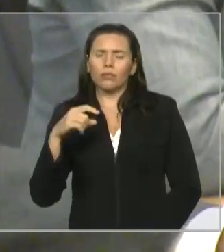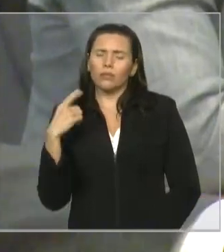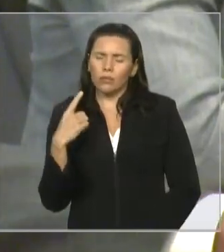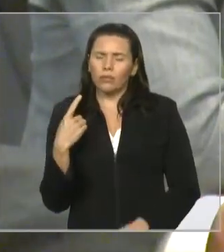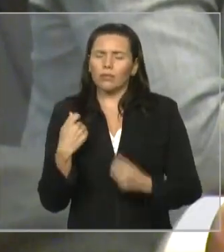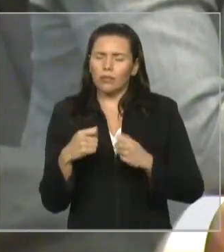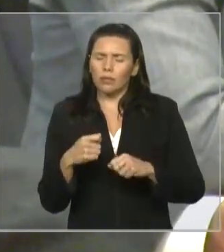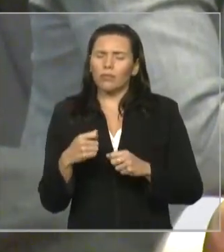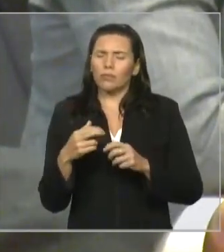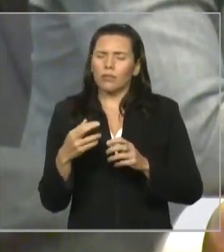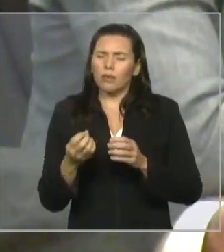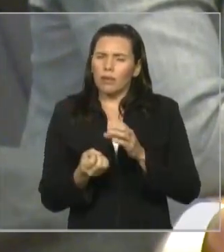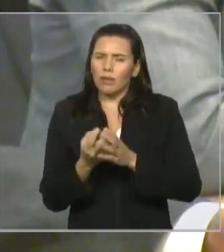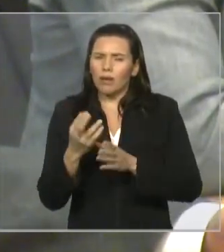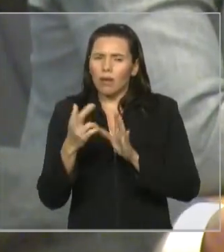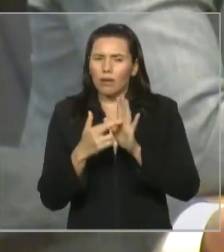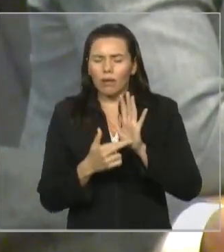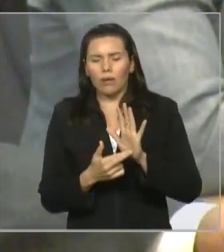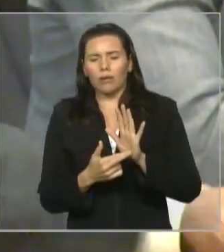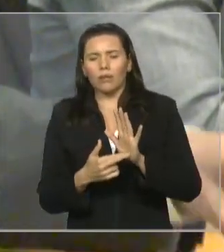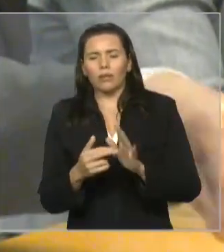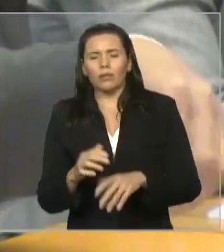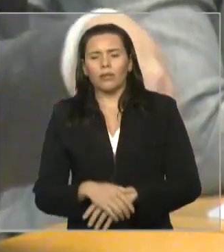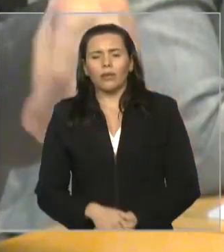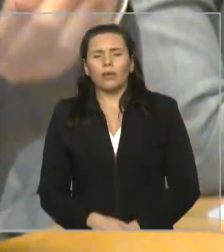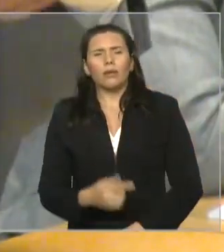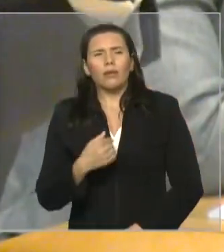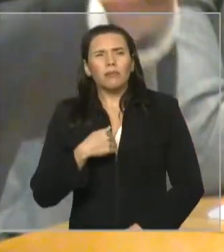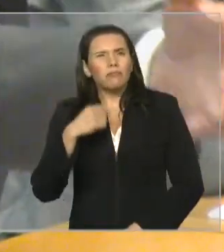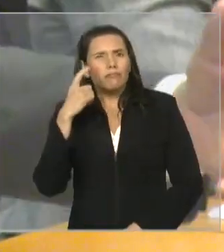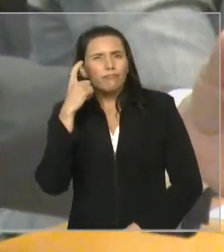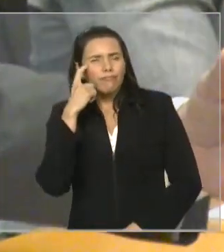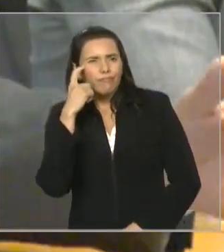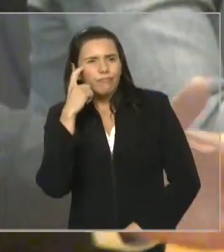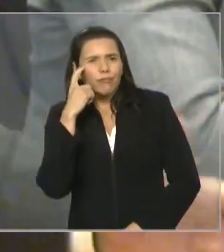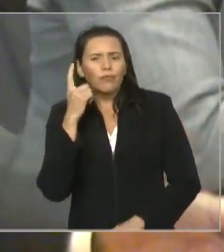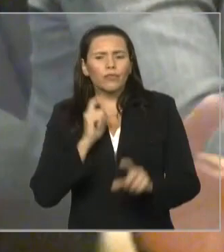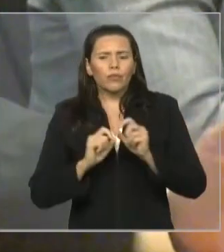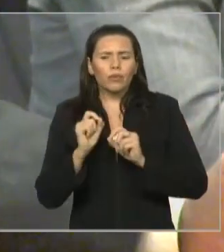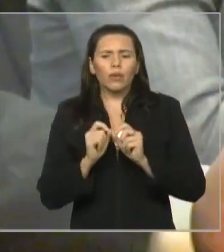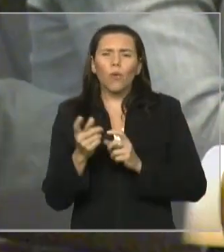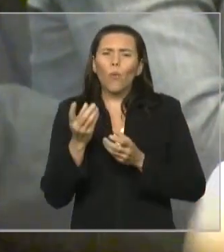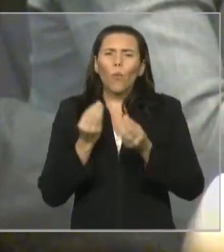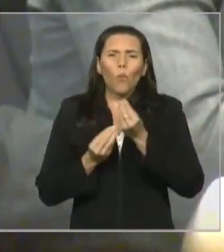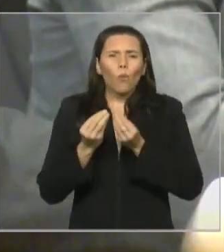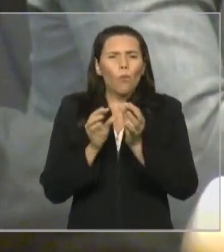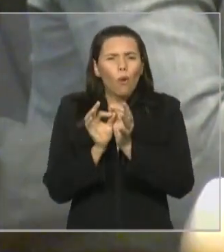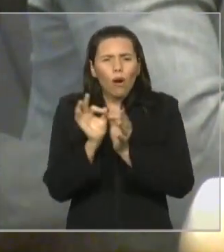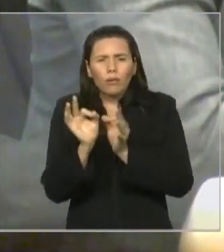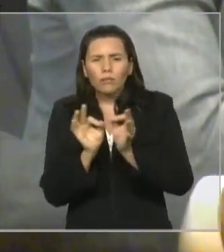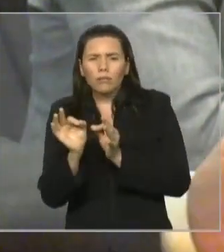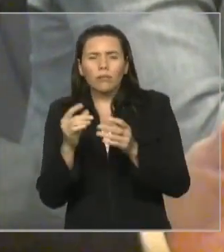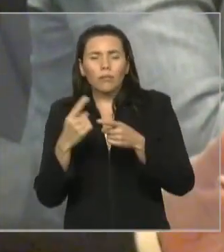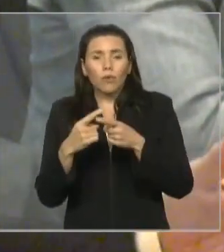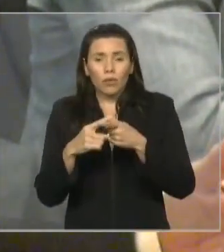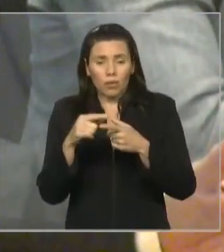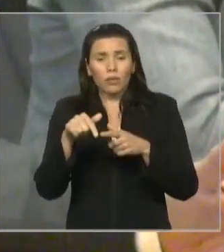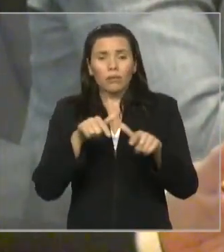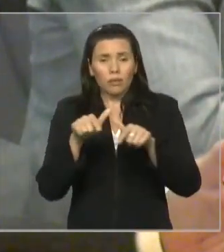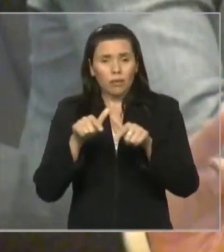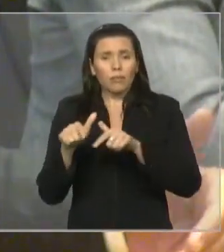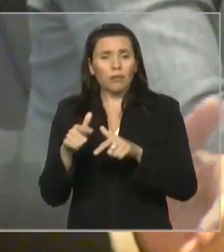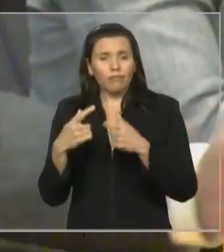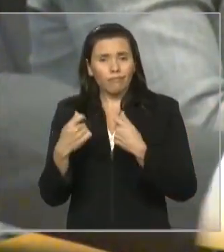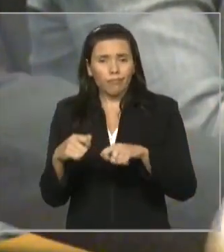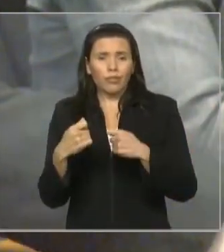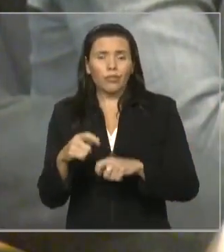isso. Nasce dúvidas em relação a mim na operacionalização, porque quase todas essas ações requer custo,